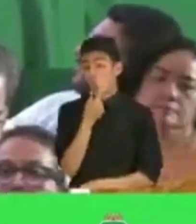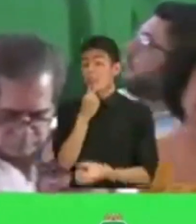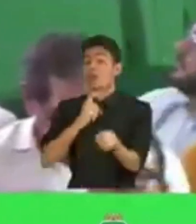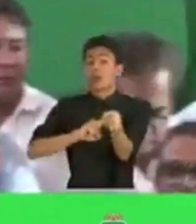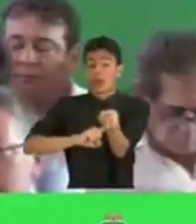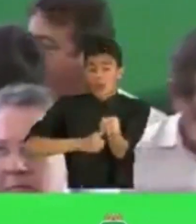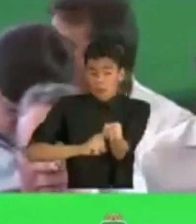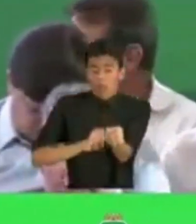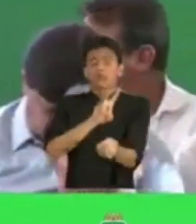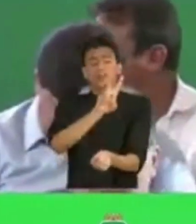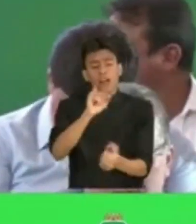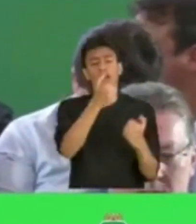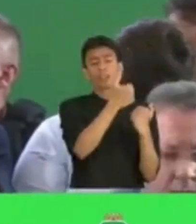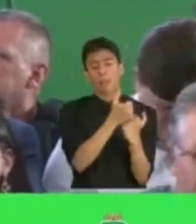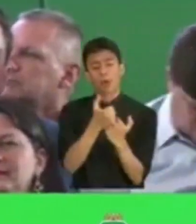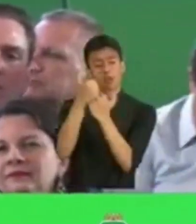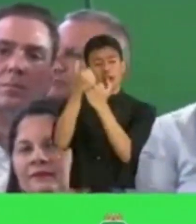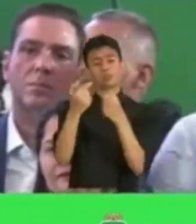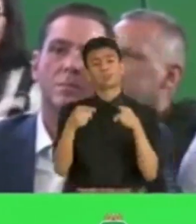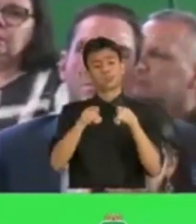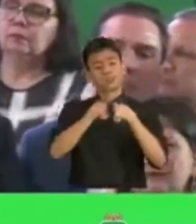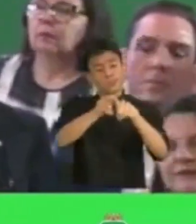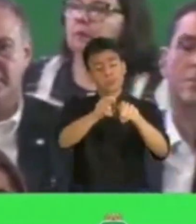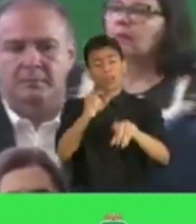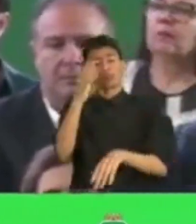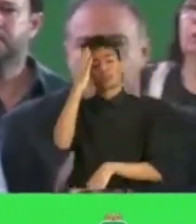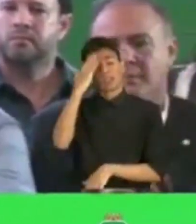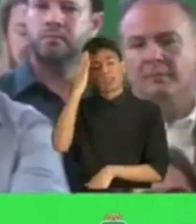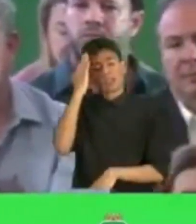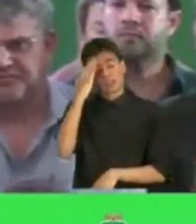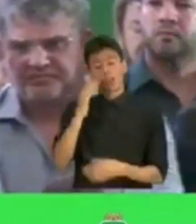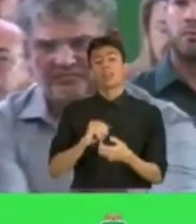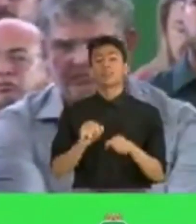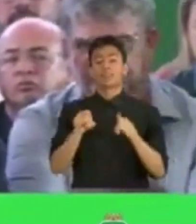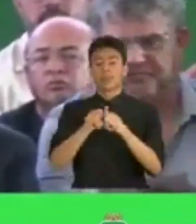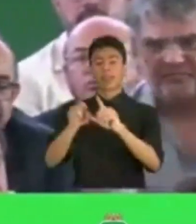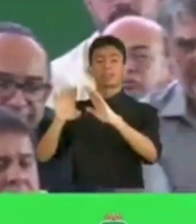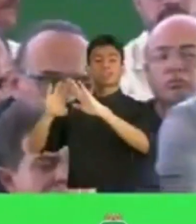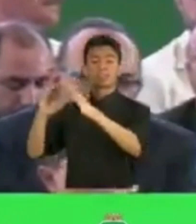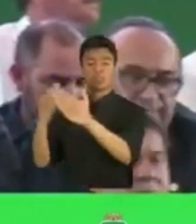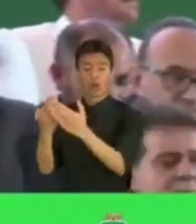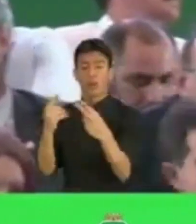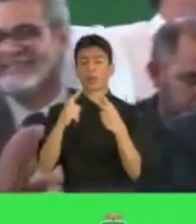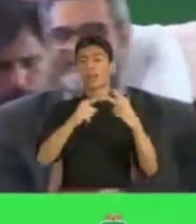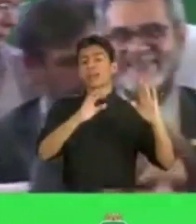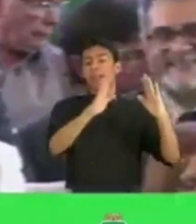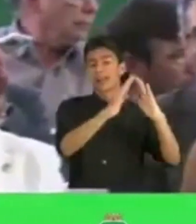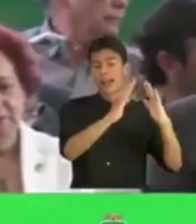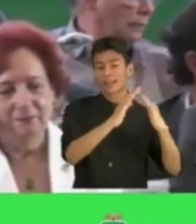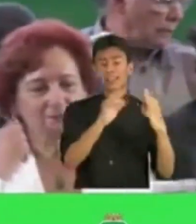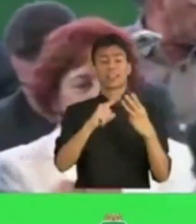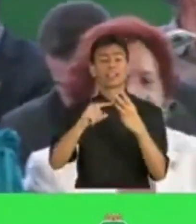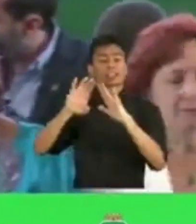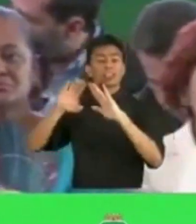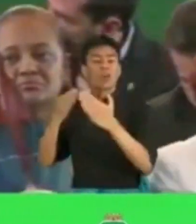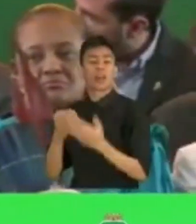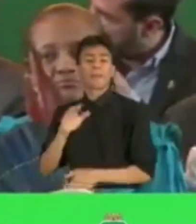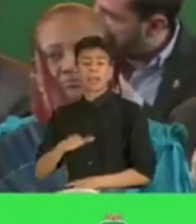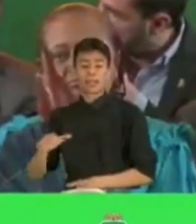pode apoiar para que a gente possa não perder nenhuma creche, nenhuma escola, nenhuma quadra aqui no estado do